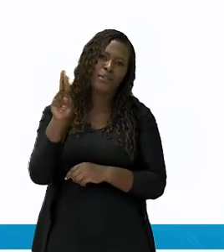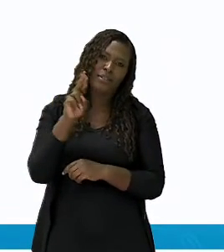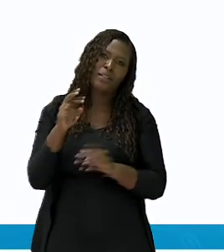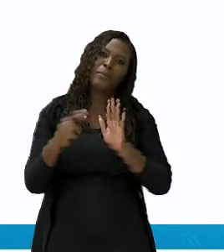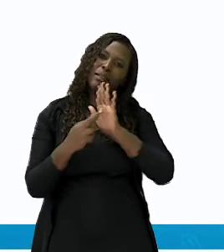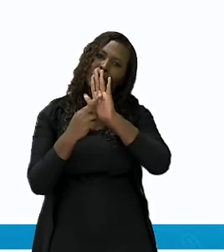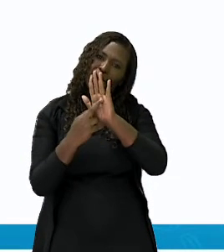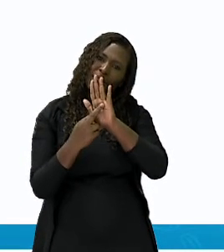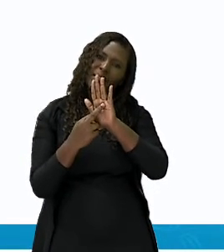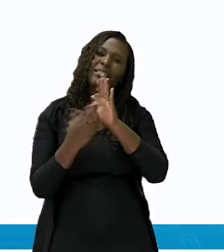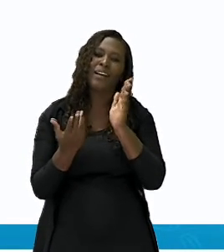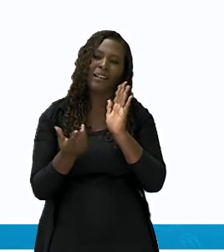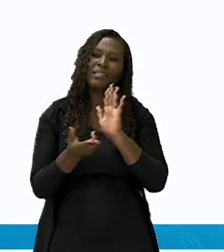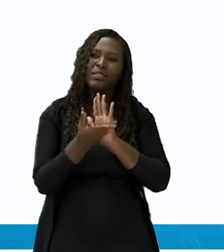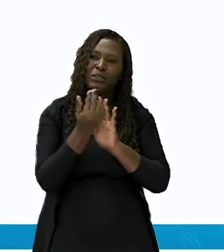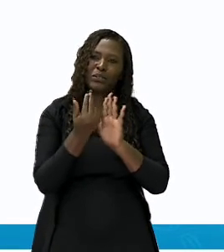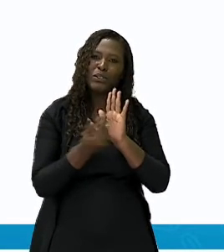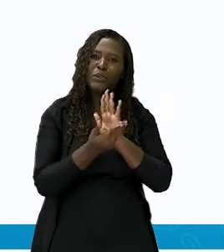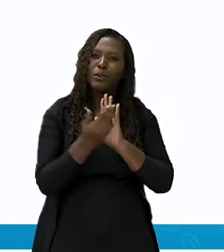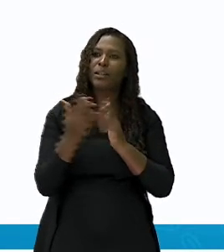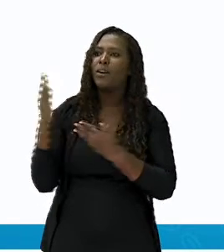Observe essa paisagem, esse quadro.